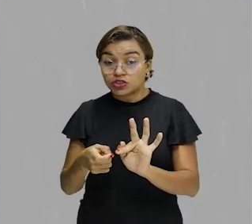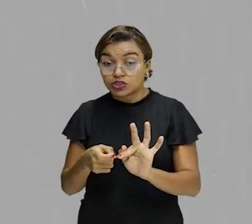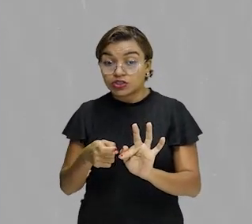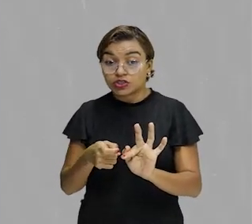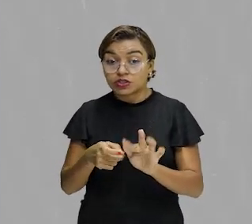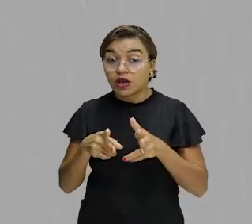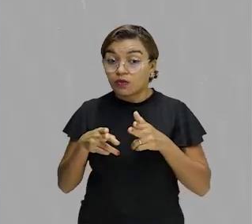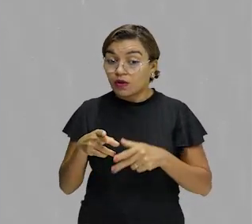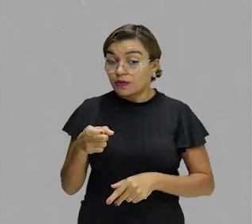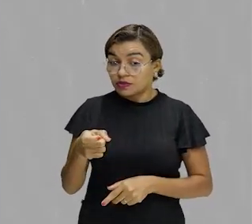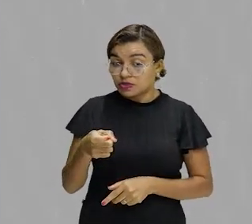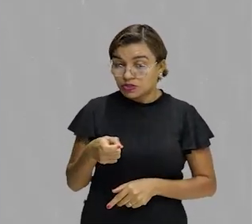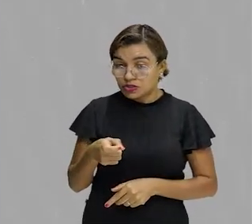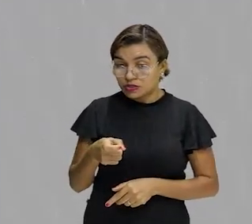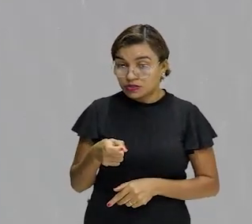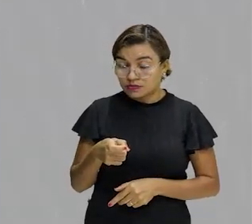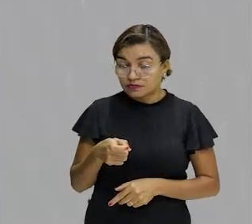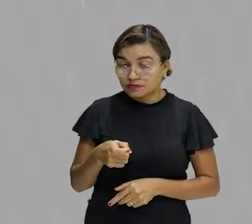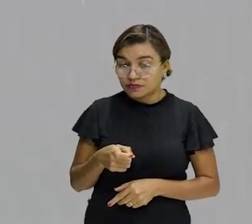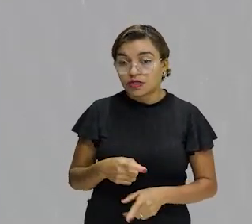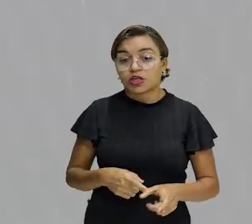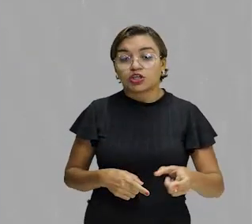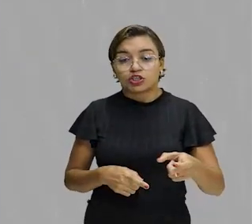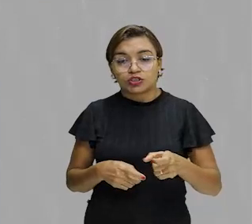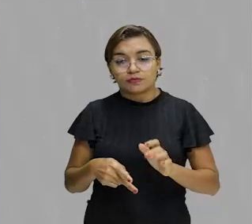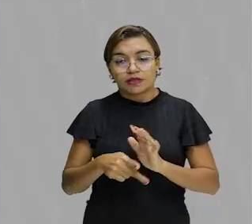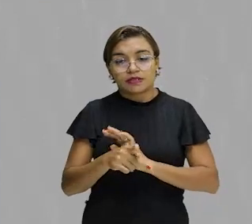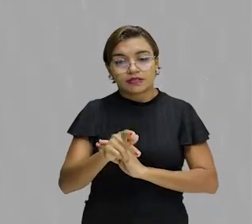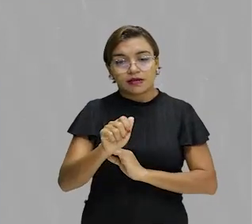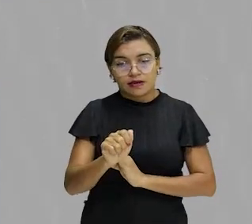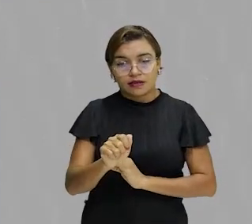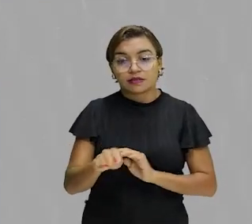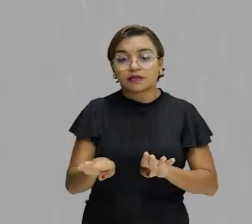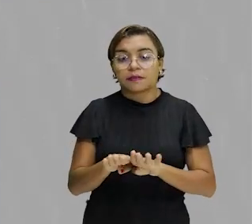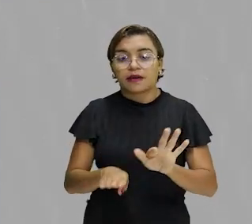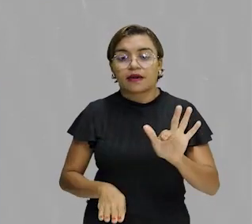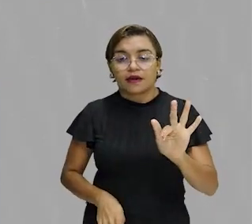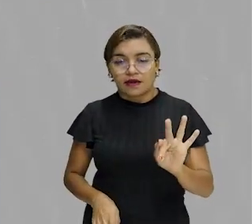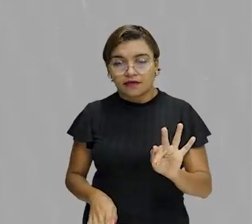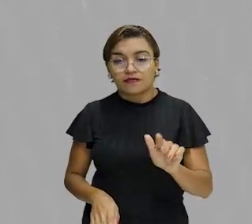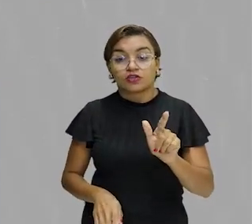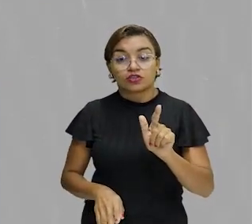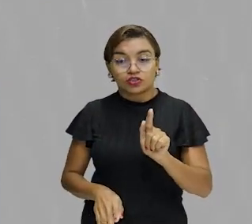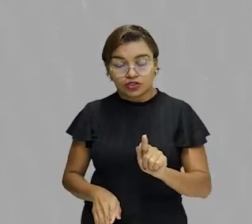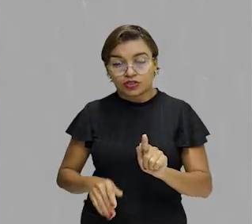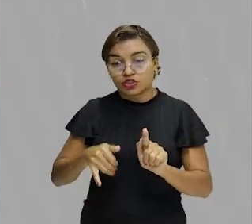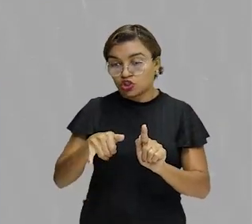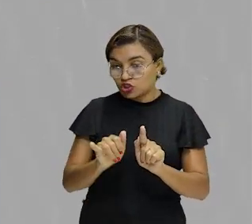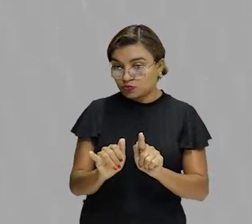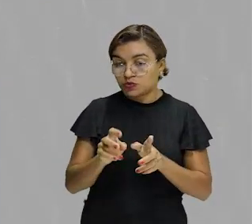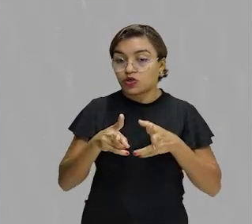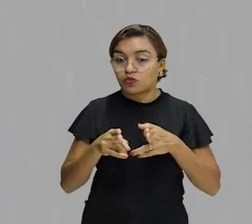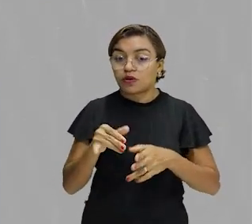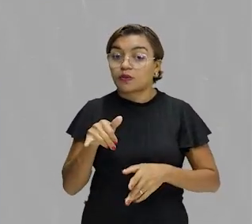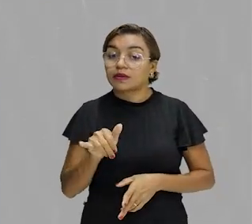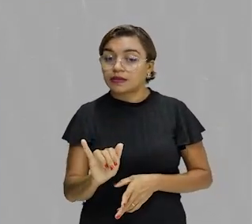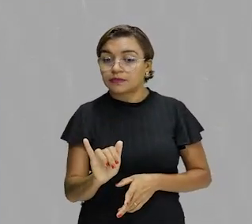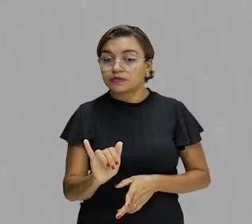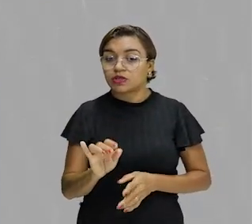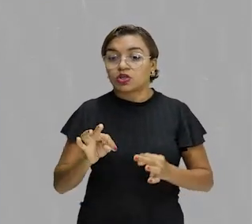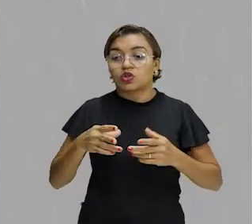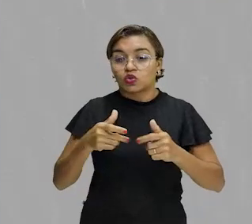B. Tá? Eu estou fazendo a análise de A para B. Então, a setinha é a de cima, pela função